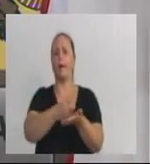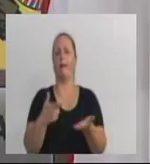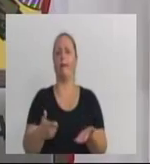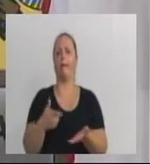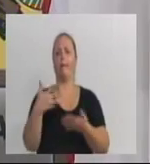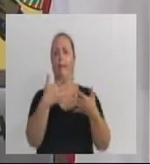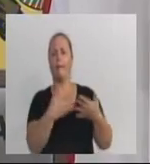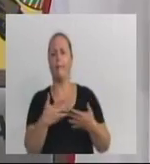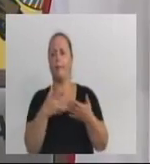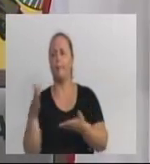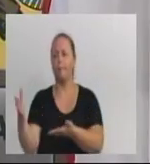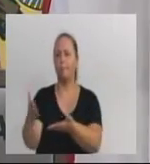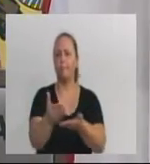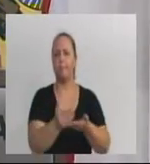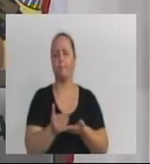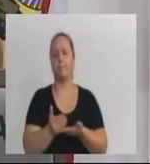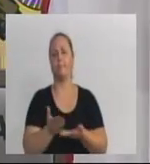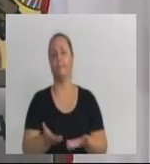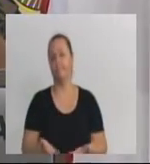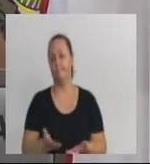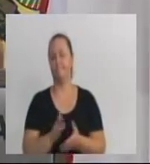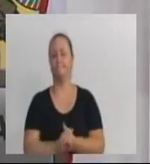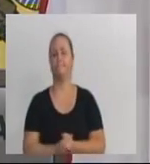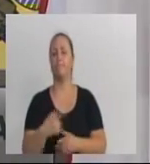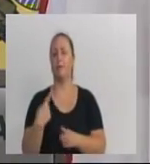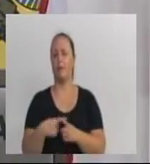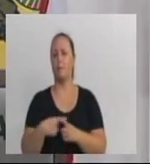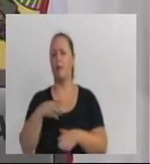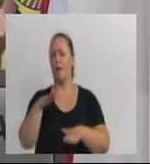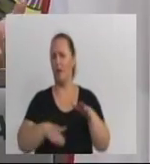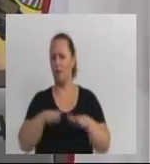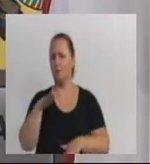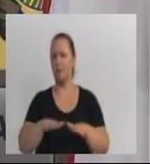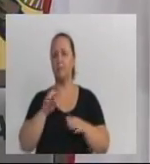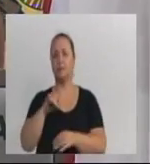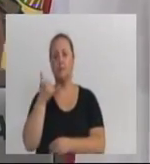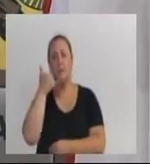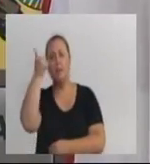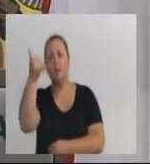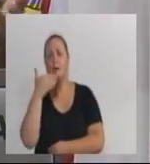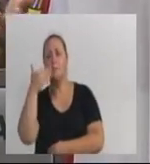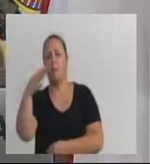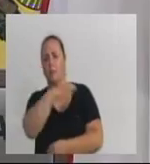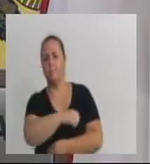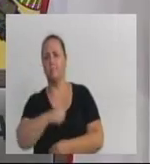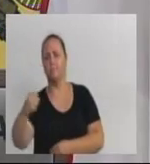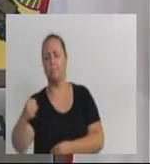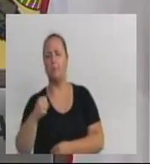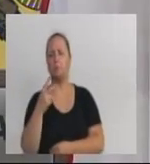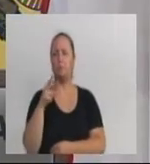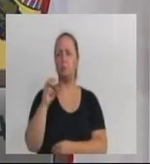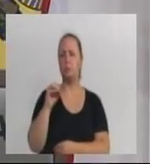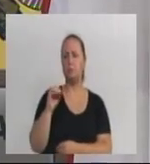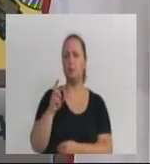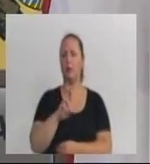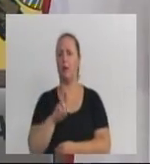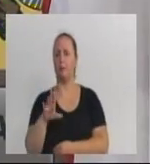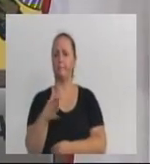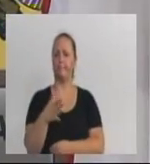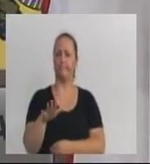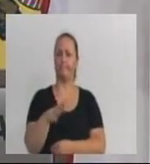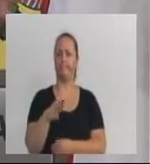contratarem um disque entulho que varia aí de 150, 200, depende, né,